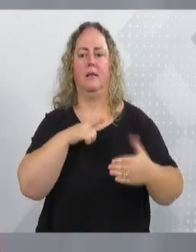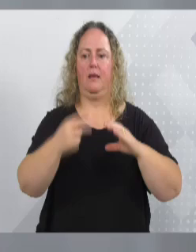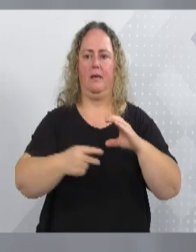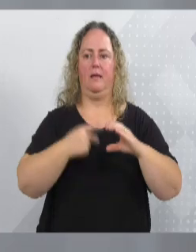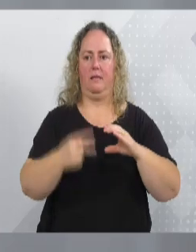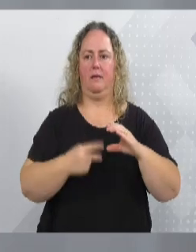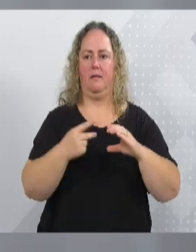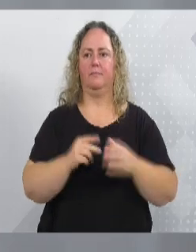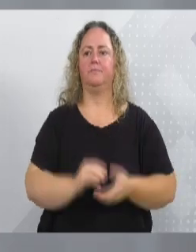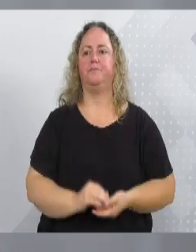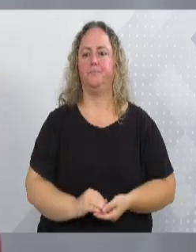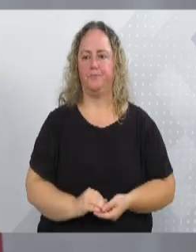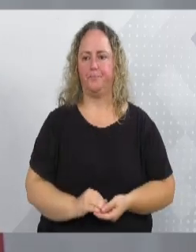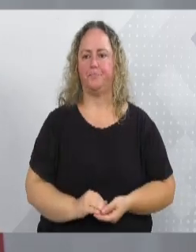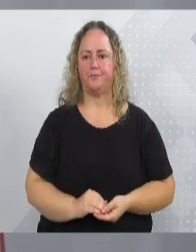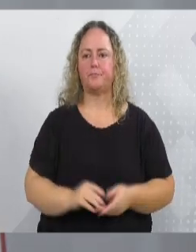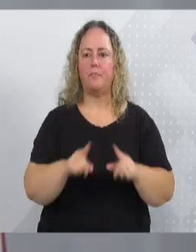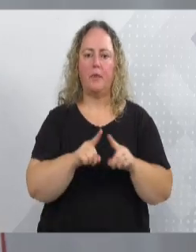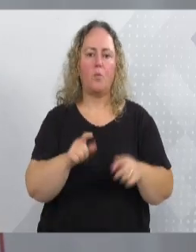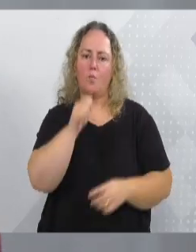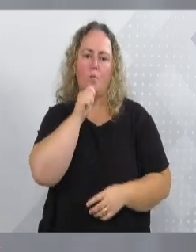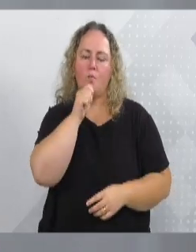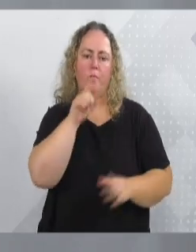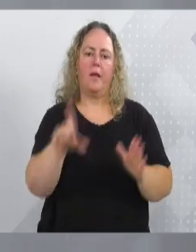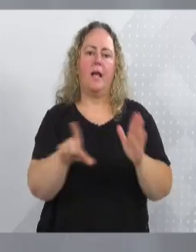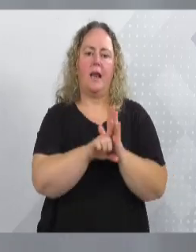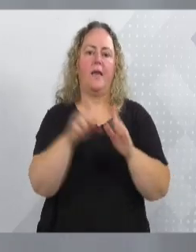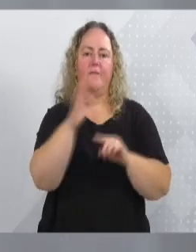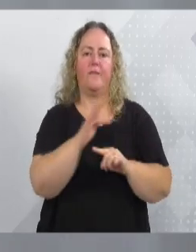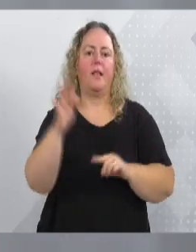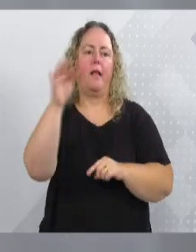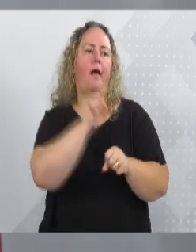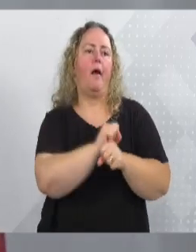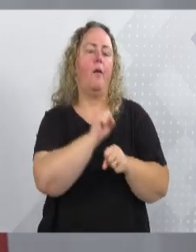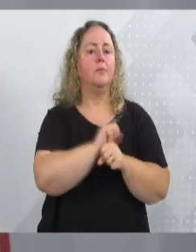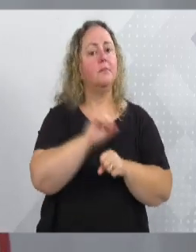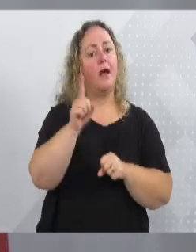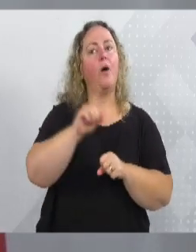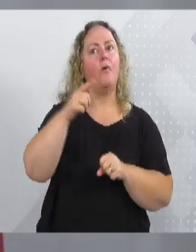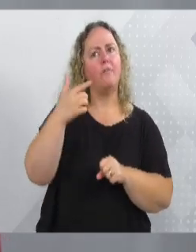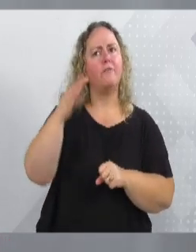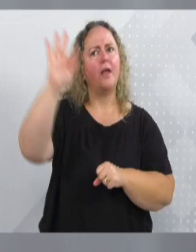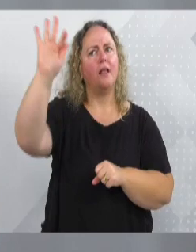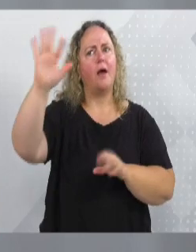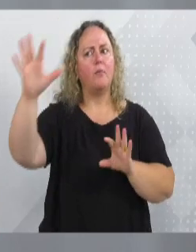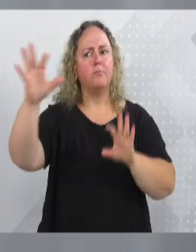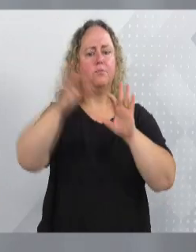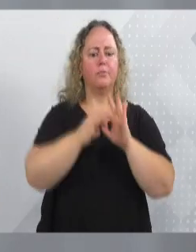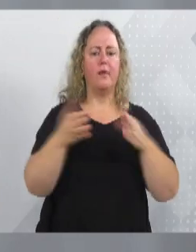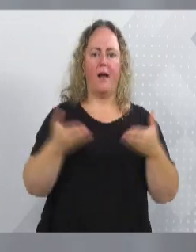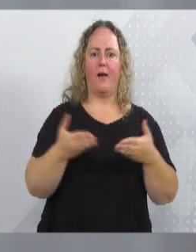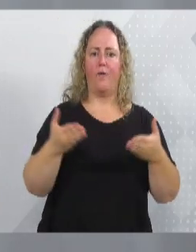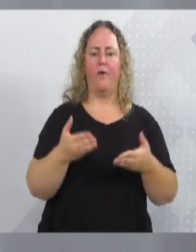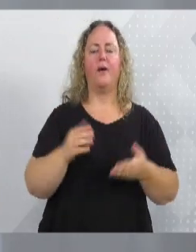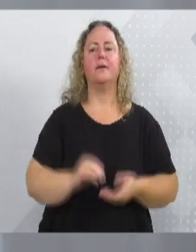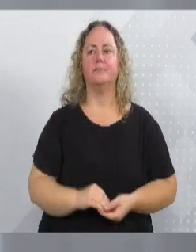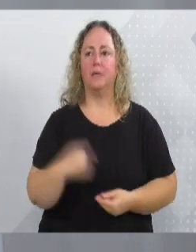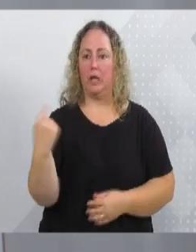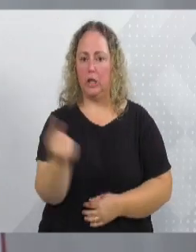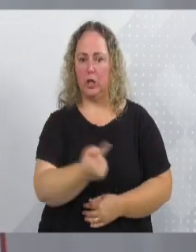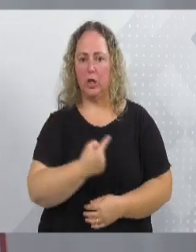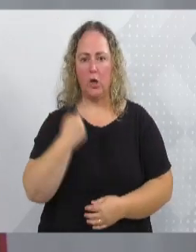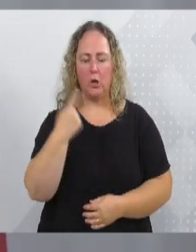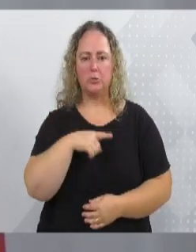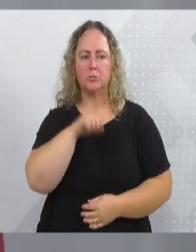sem esperar pela lei federal. E que bom que agora a lei federal também nos acompanhou e nós vamos continuar. Essa casa não vai se furtar a momento algum a estar ao